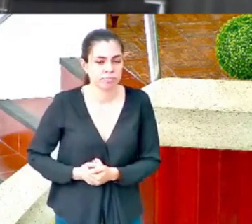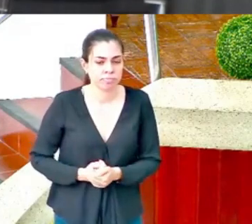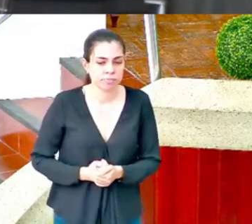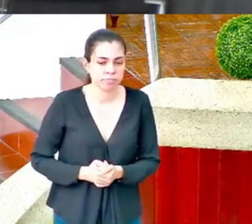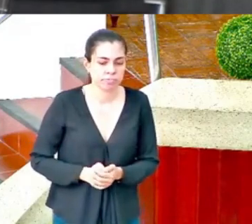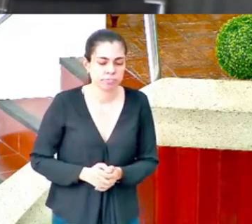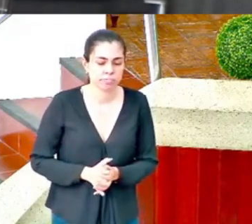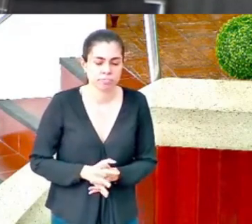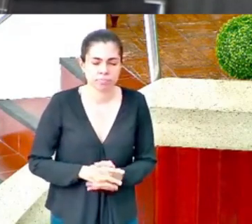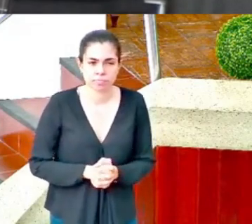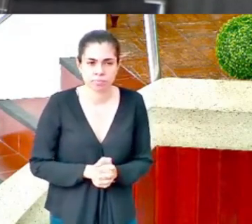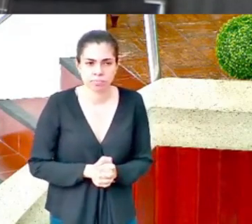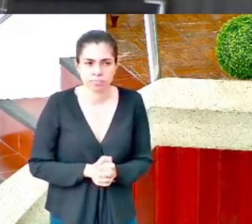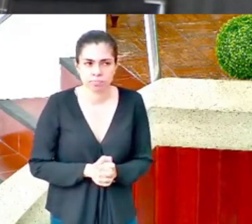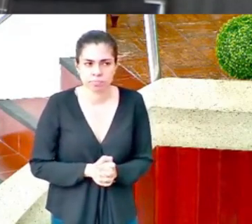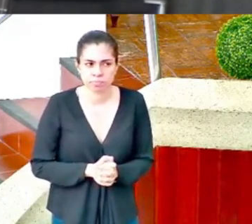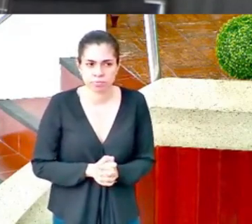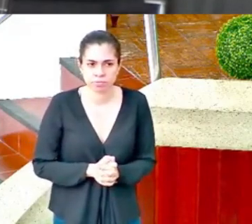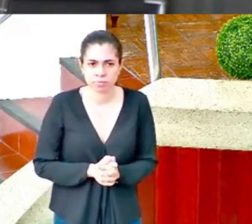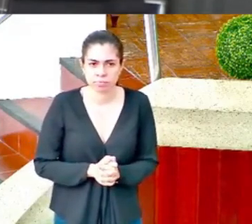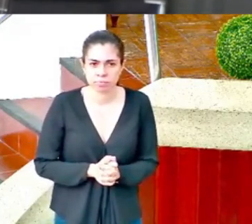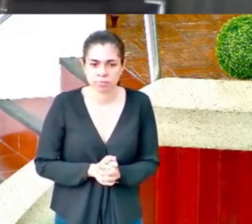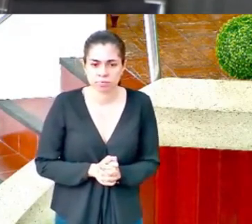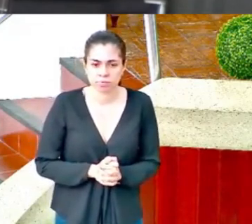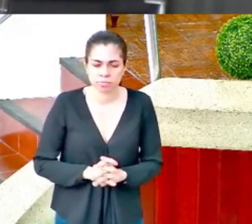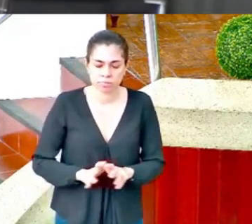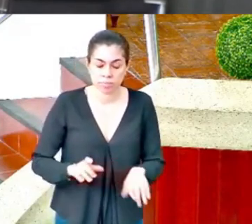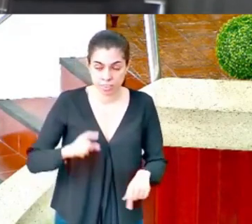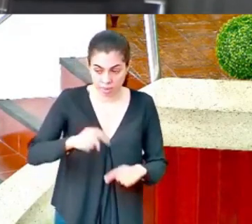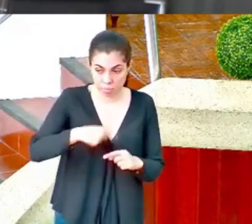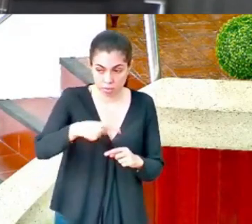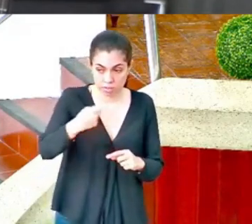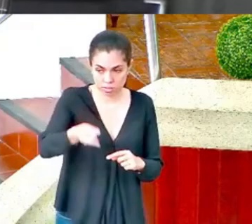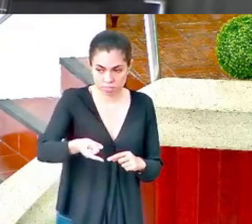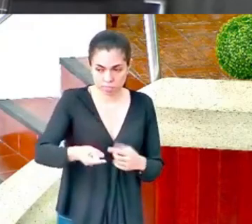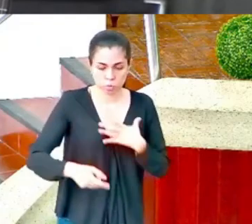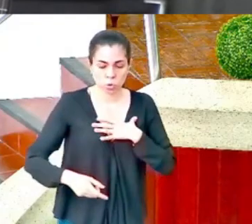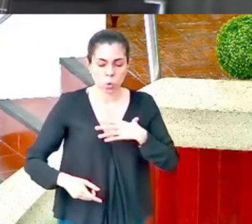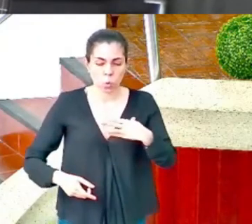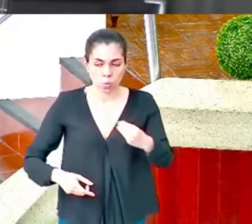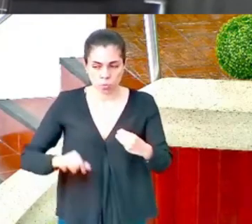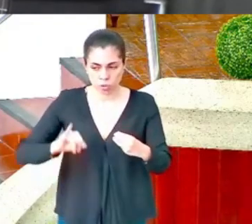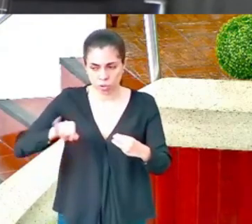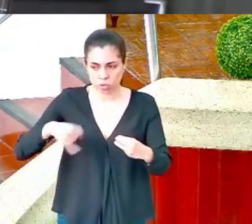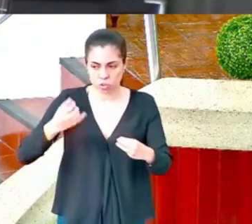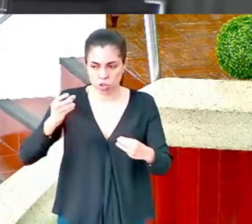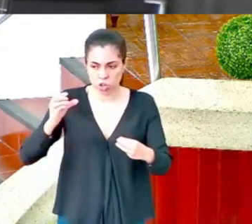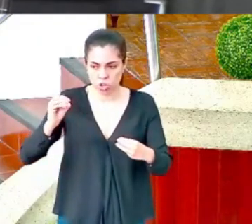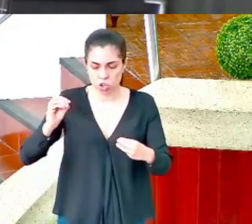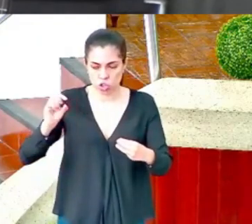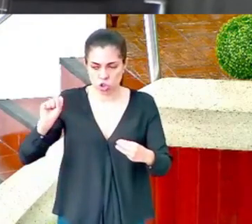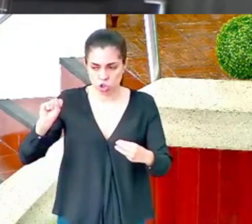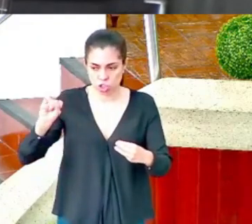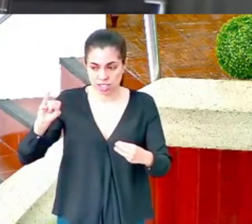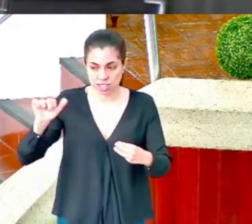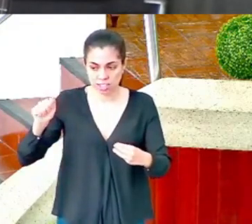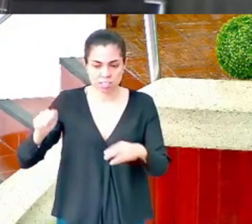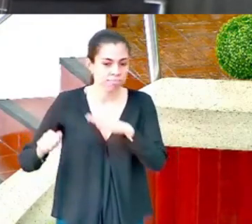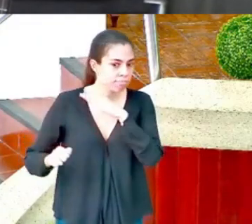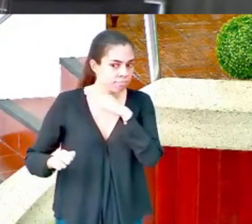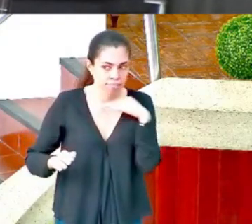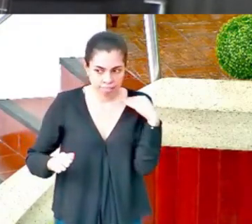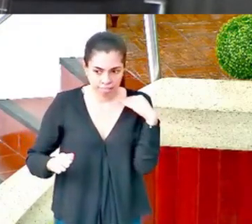Neco. Você vai descobrir que o filho dele foi morto por este mesmo faraó depois. E você vai achar interessante a história de